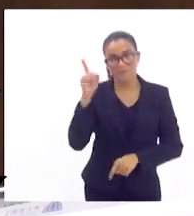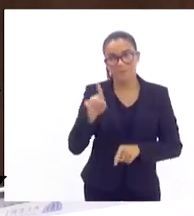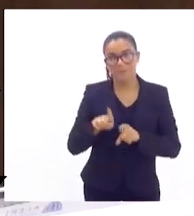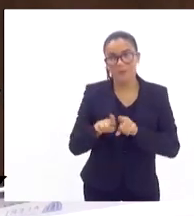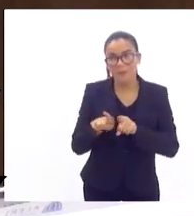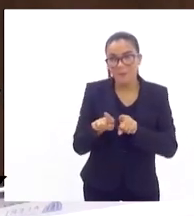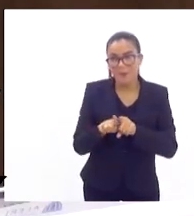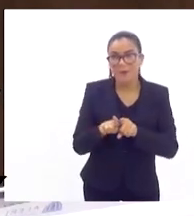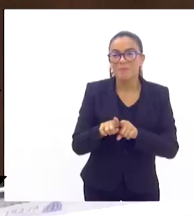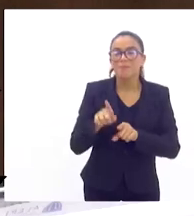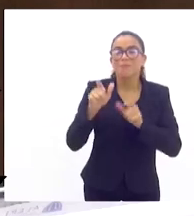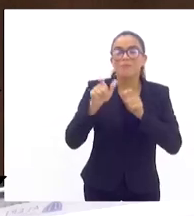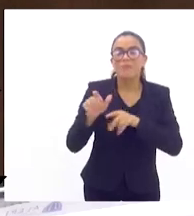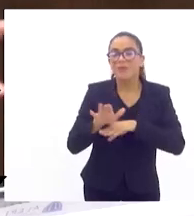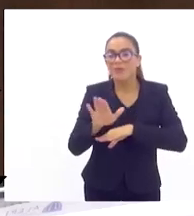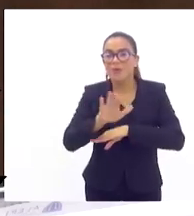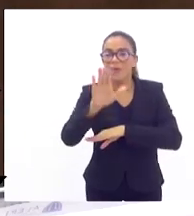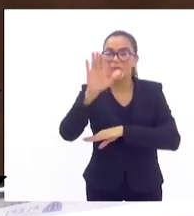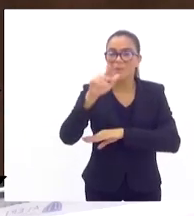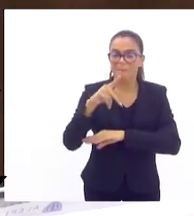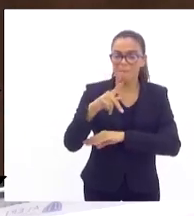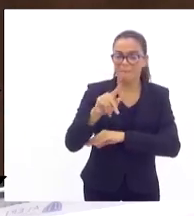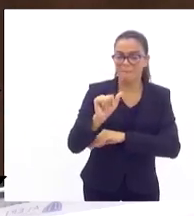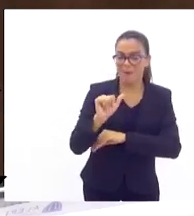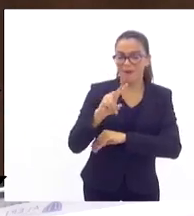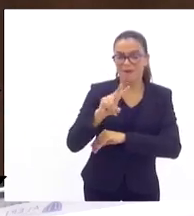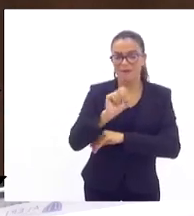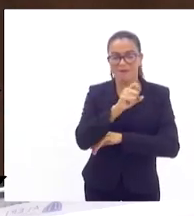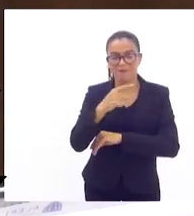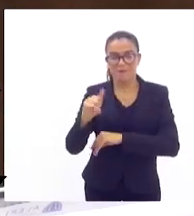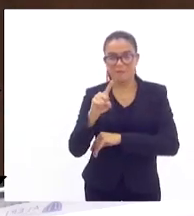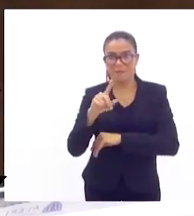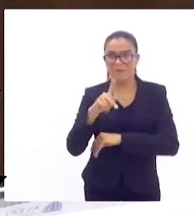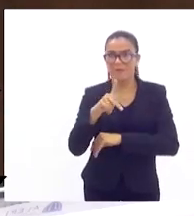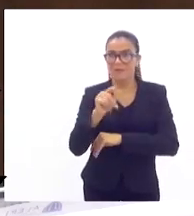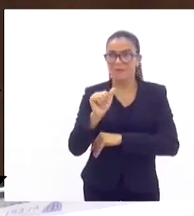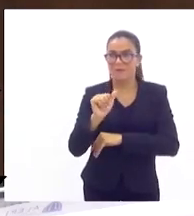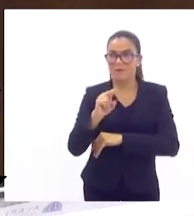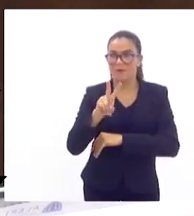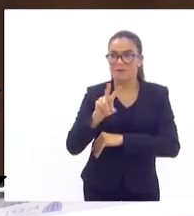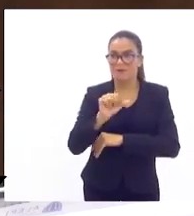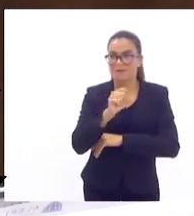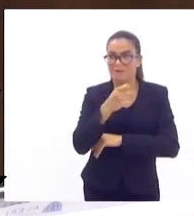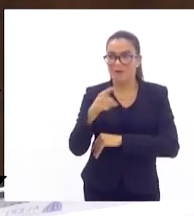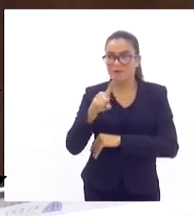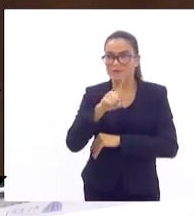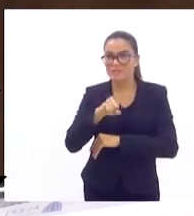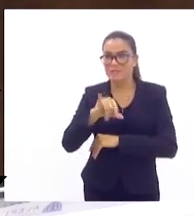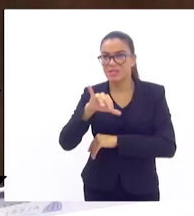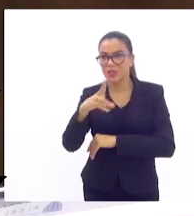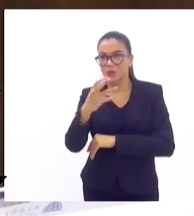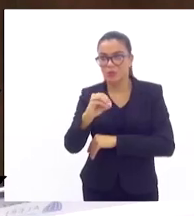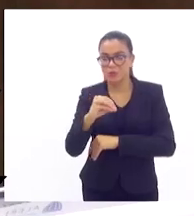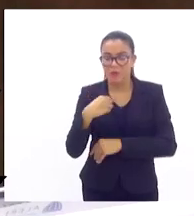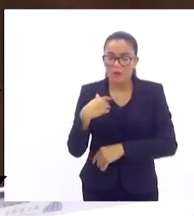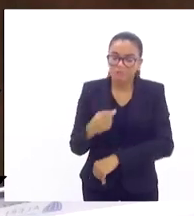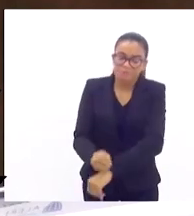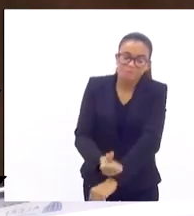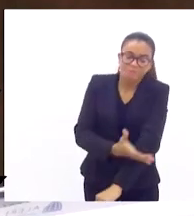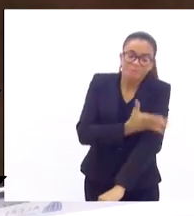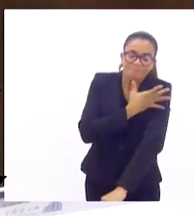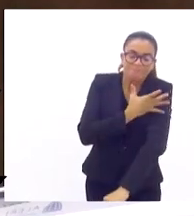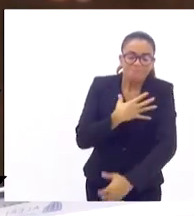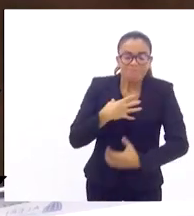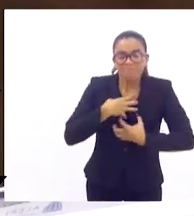no Pavão Pavãozinho, nas comunidades do Rio de Janeiro, casa de Dona Rude, uma das pessoas que mais me emocionou nesses